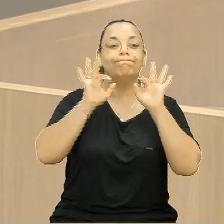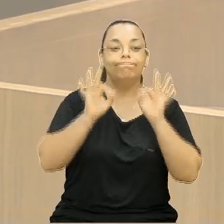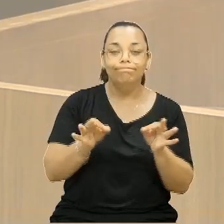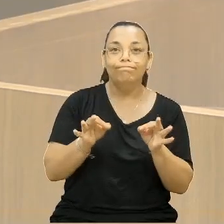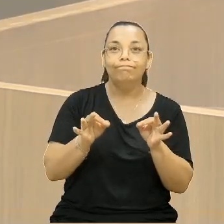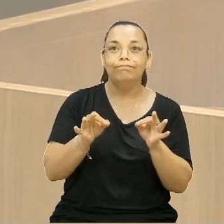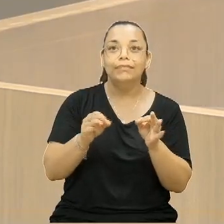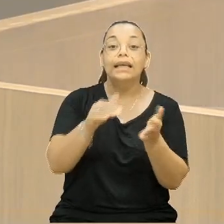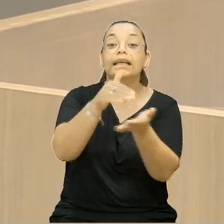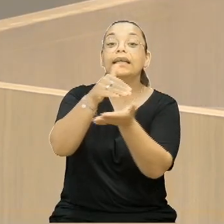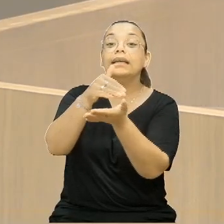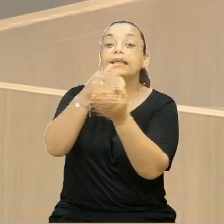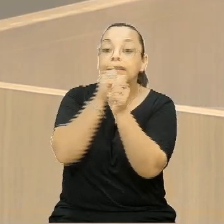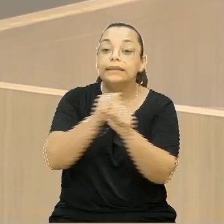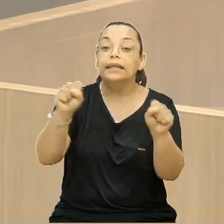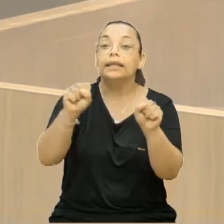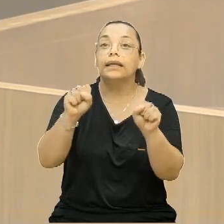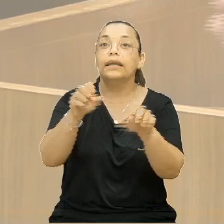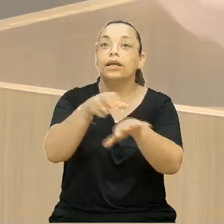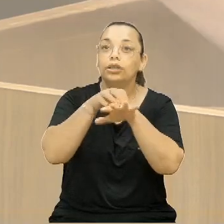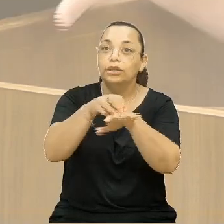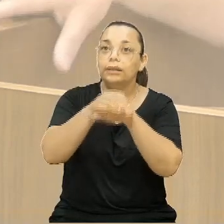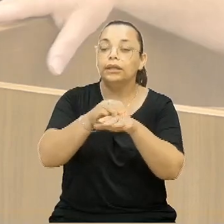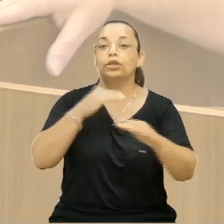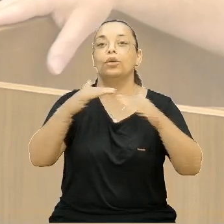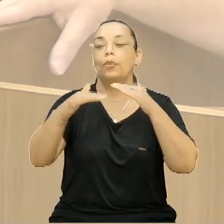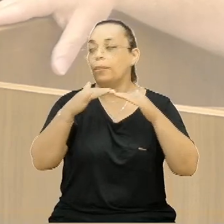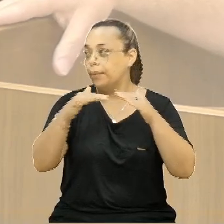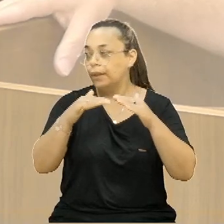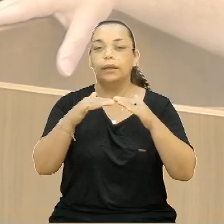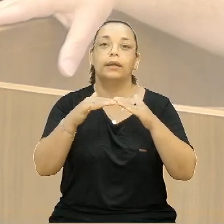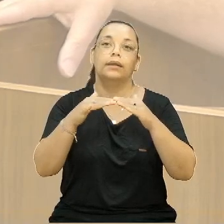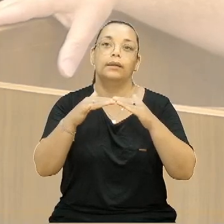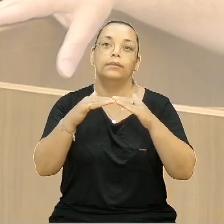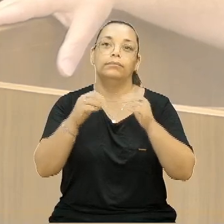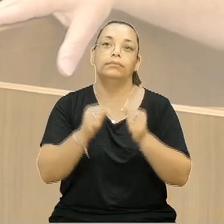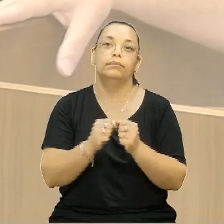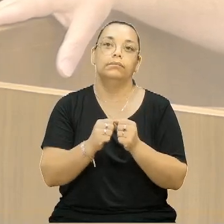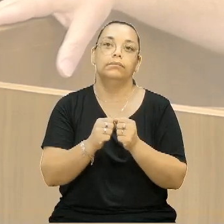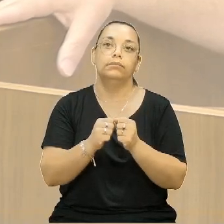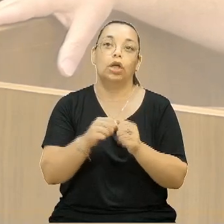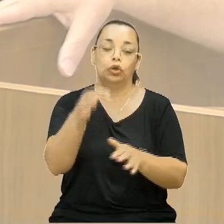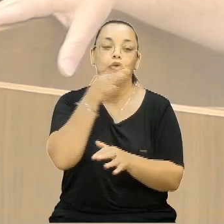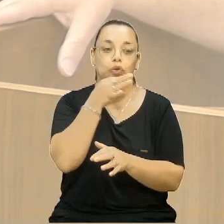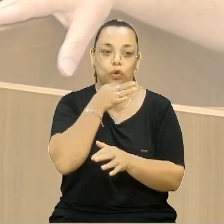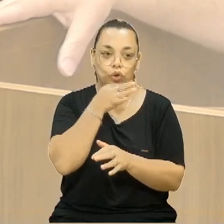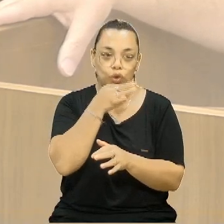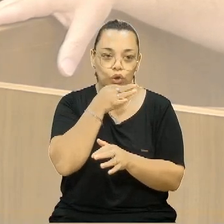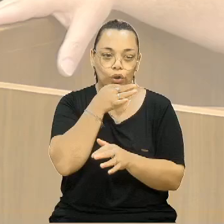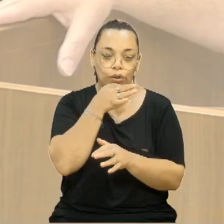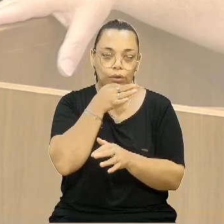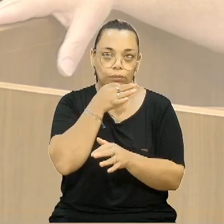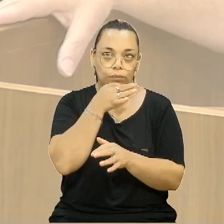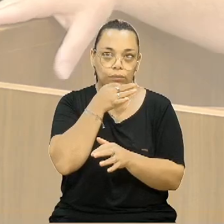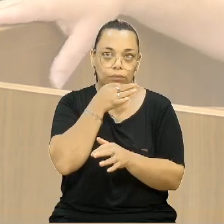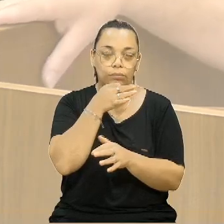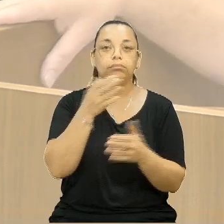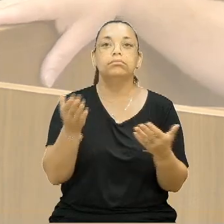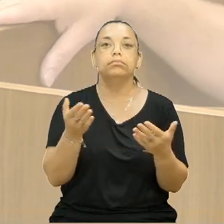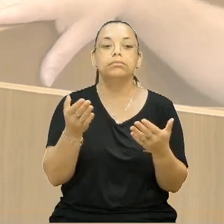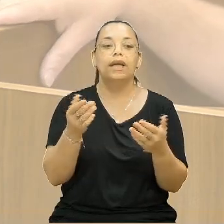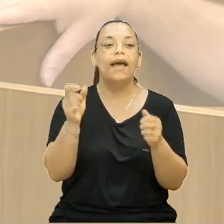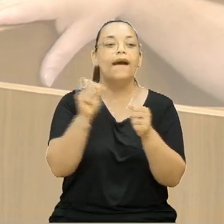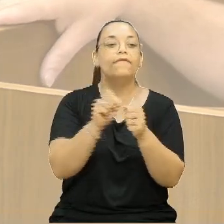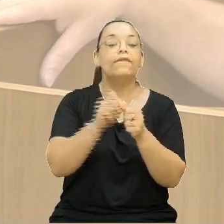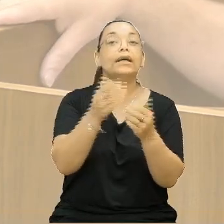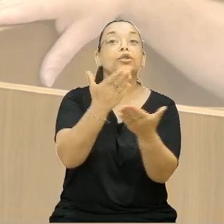que a Secretaria de Trânsito e Transporte e Mobilidade de Caxias do Sul, ela faz